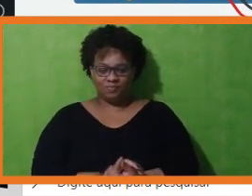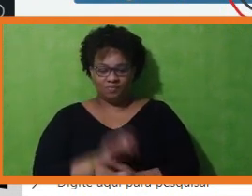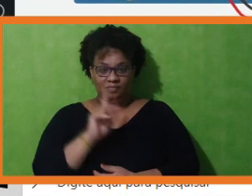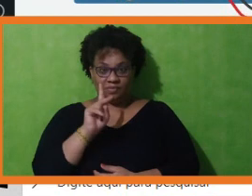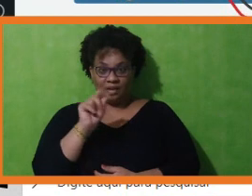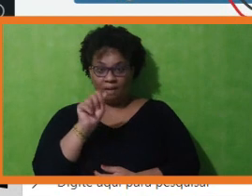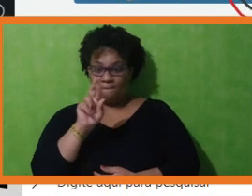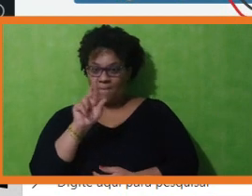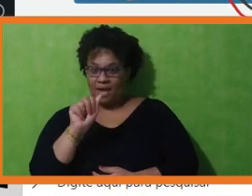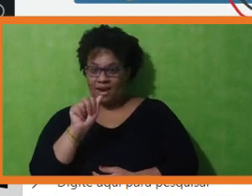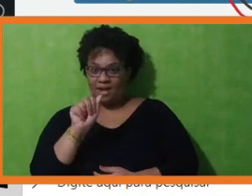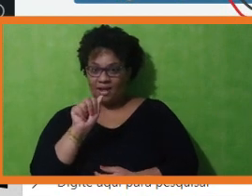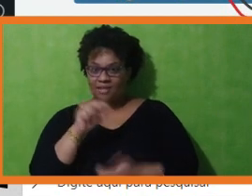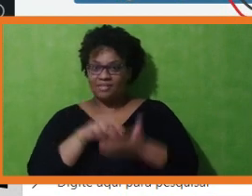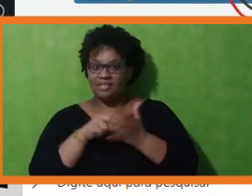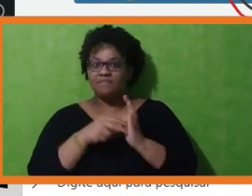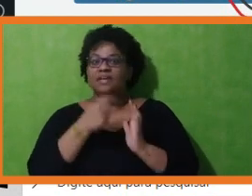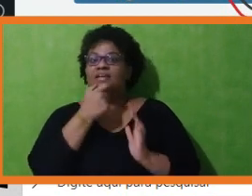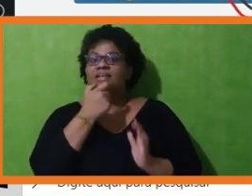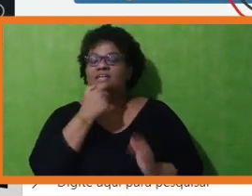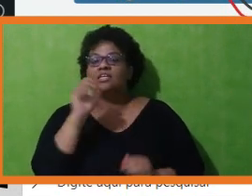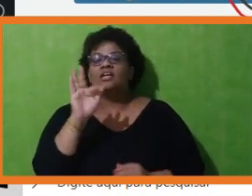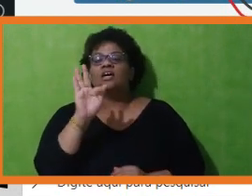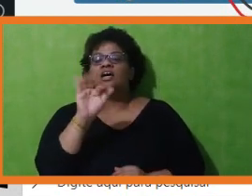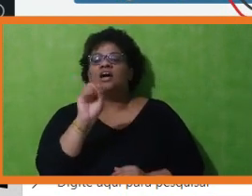nosso para, for em inglês.